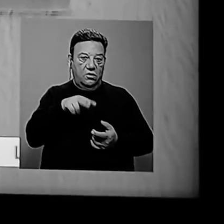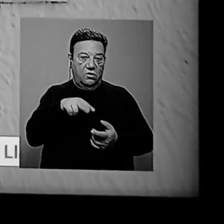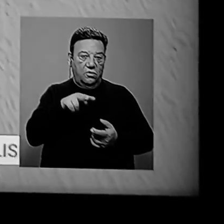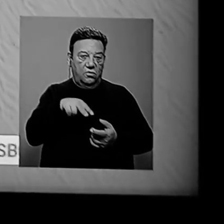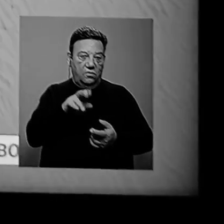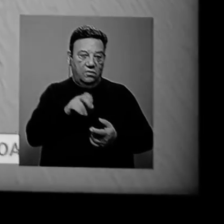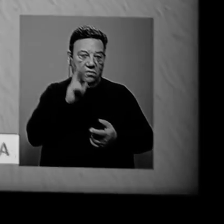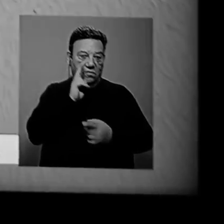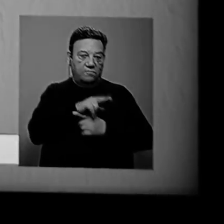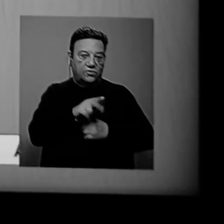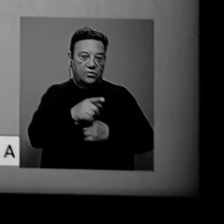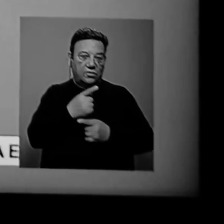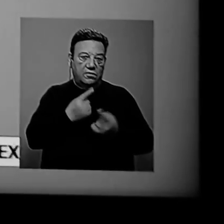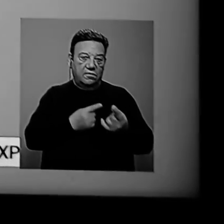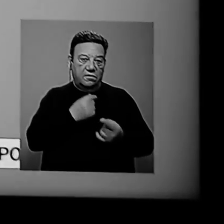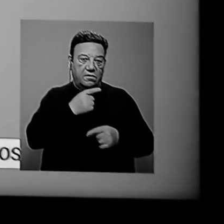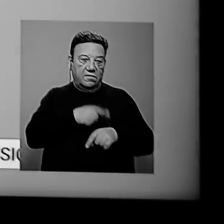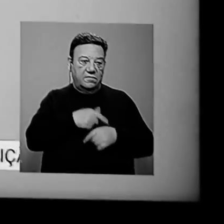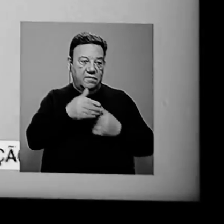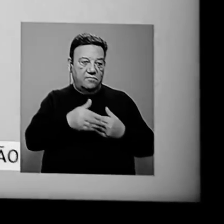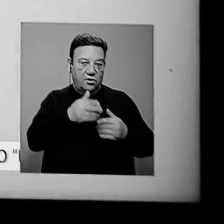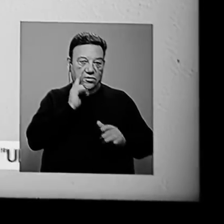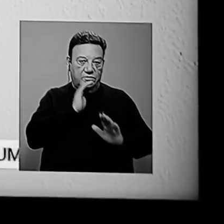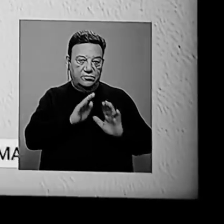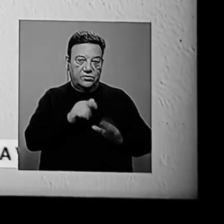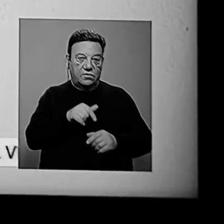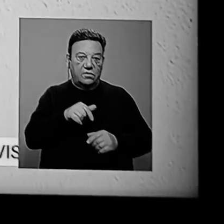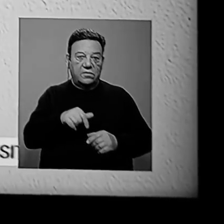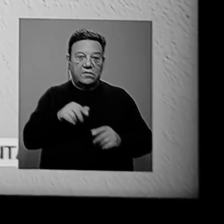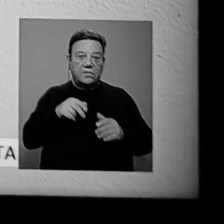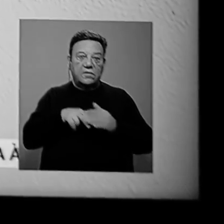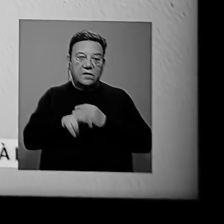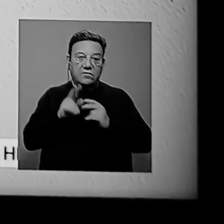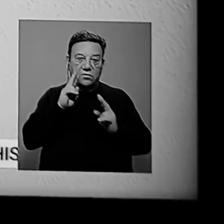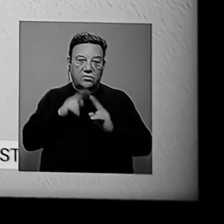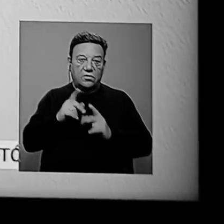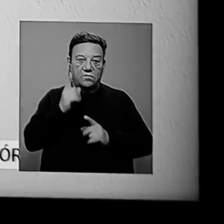que vai ter exposições temporárias. Neste caso, no interior